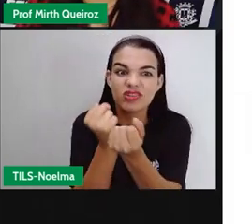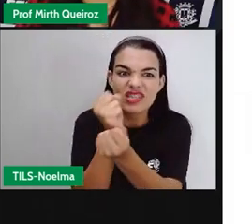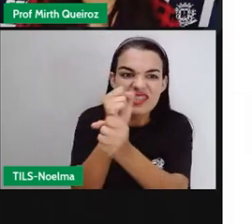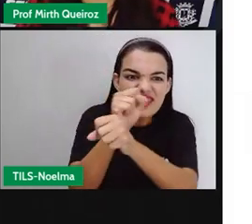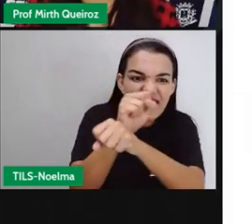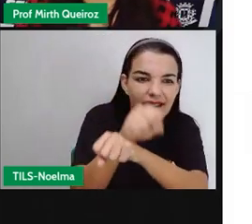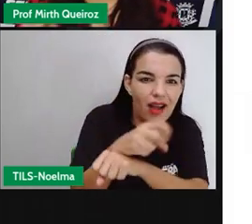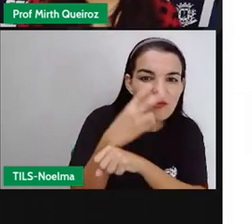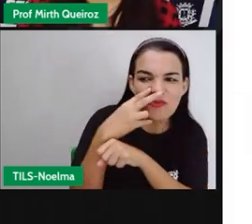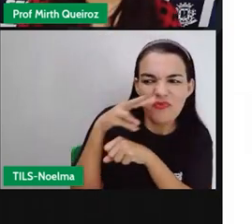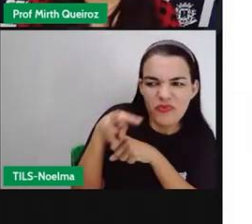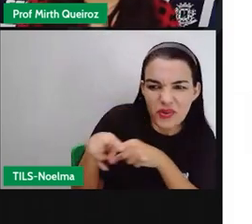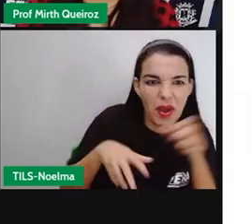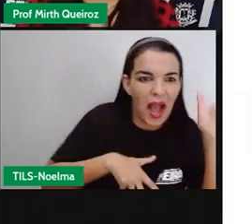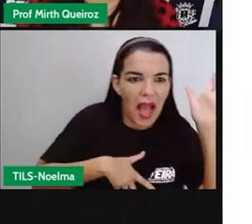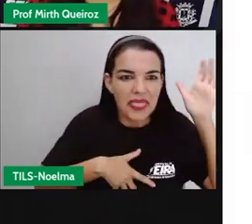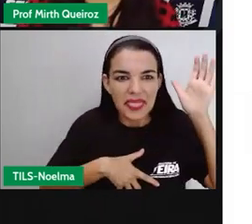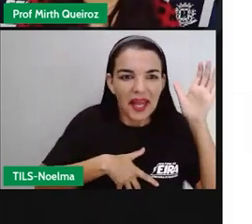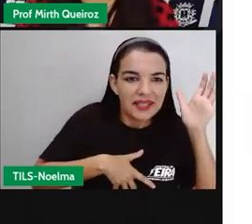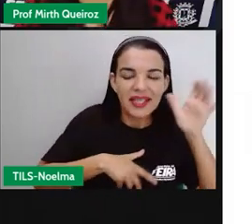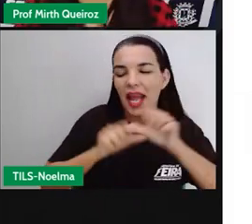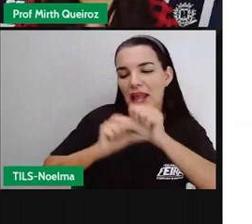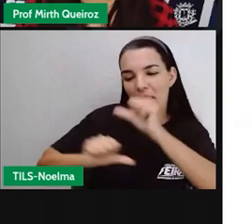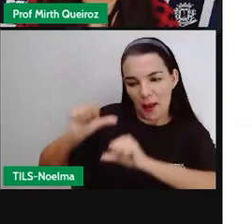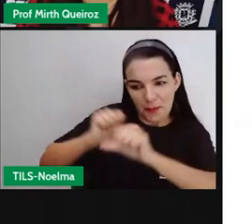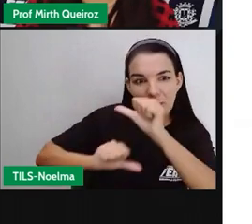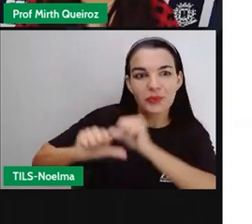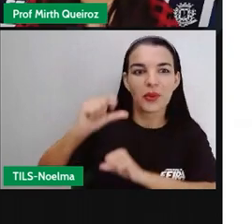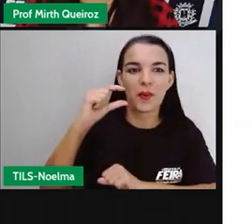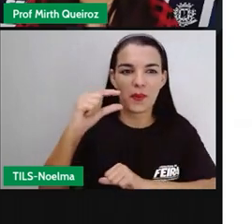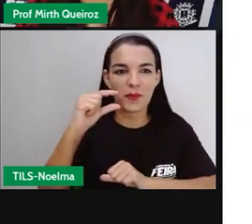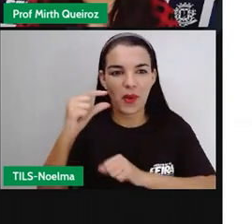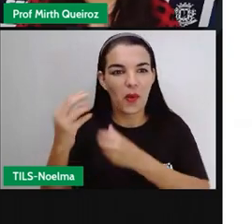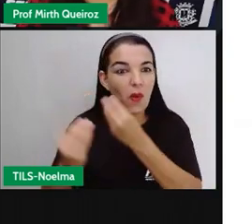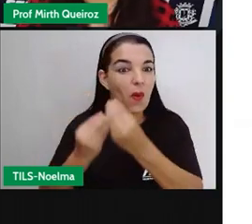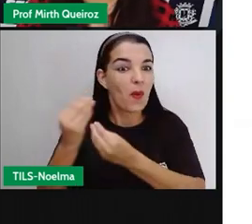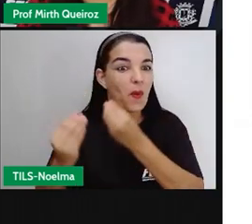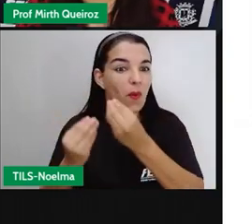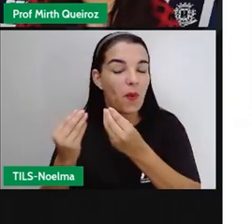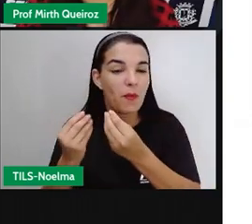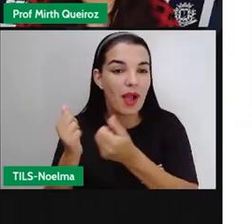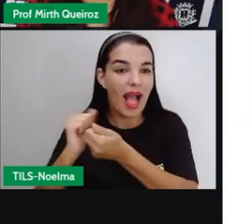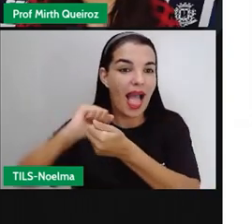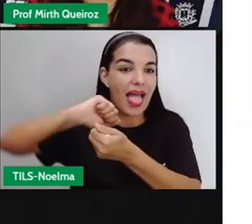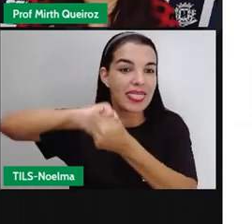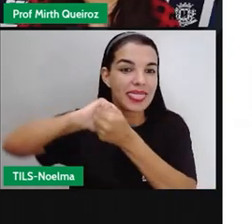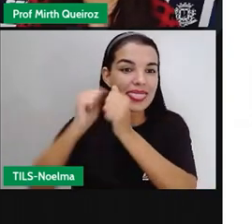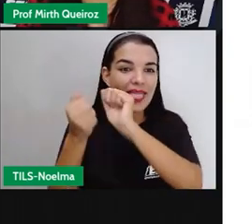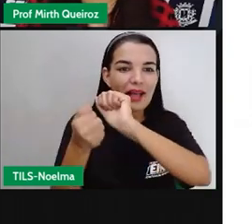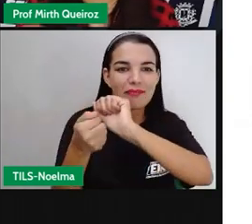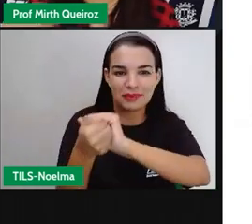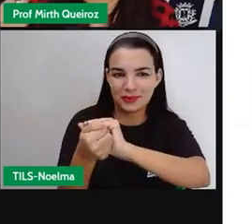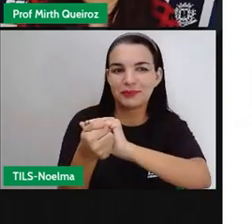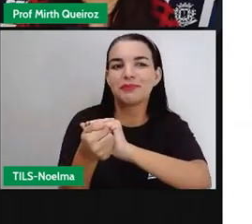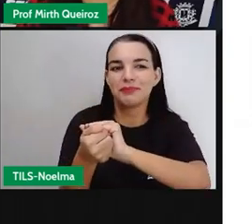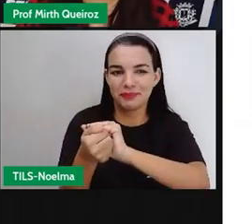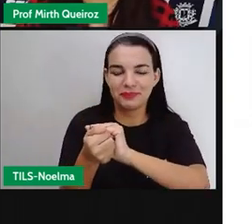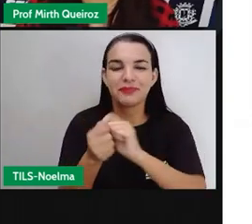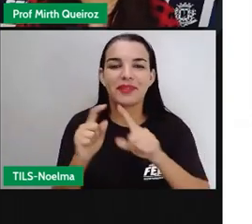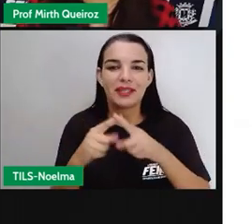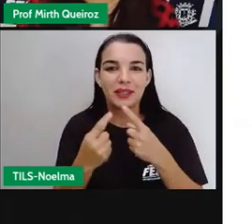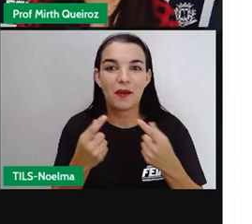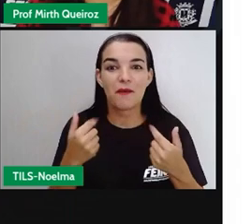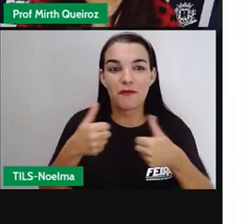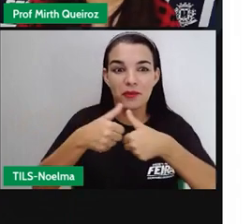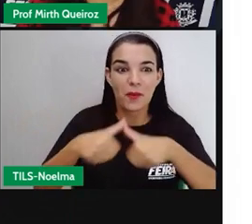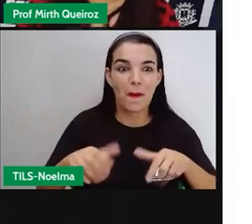eles mudaram um pouco a forma, né? Como dançar, adaptou essa coreografia, dando mais giros, mais